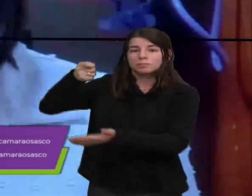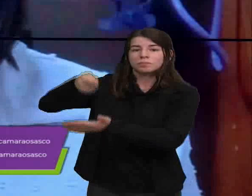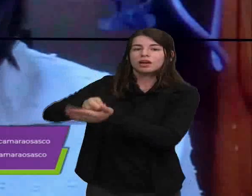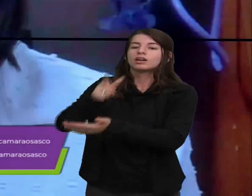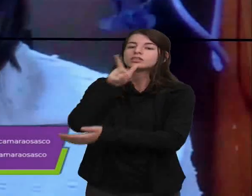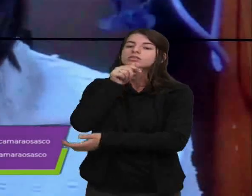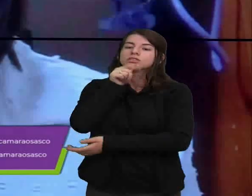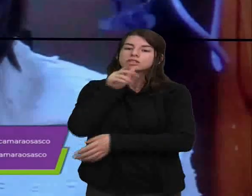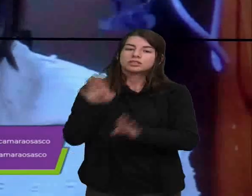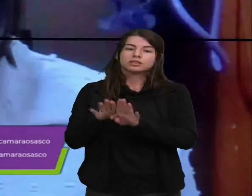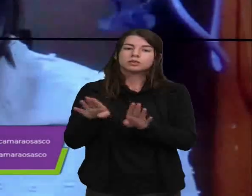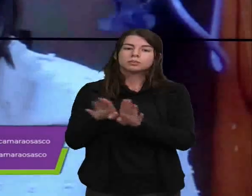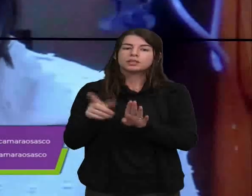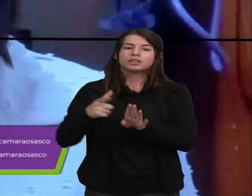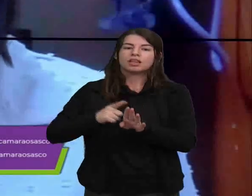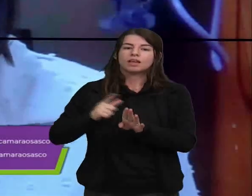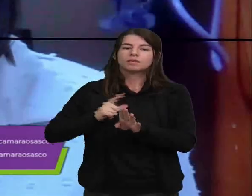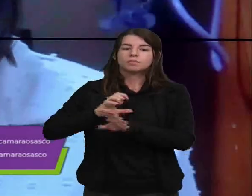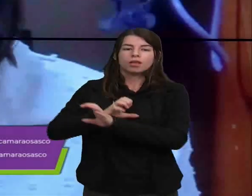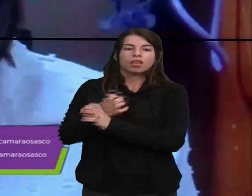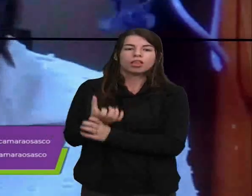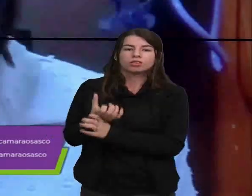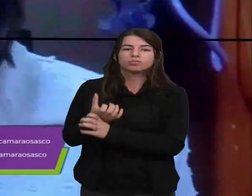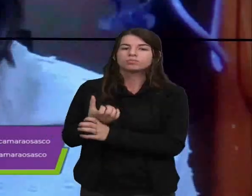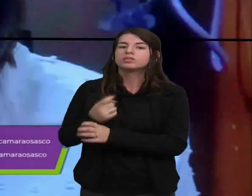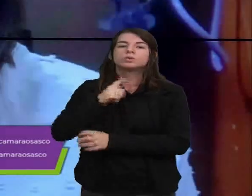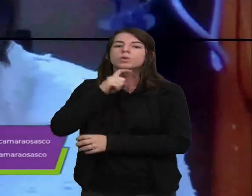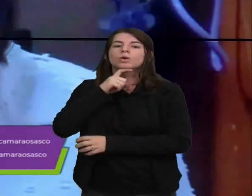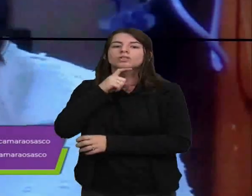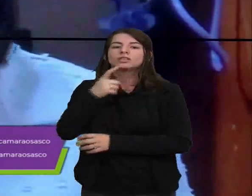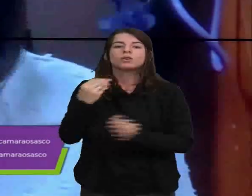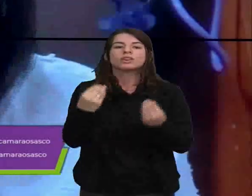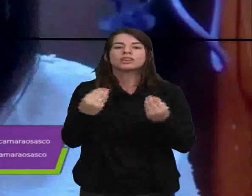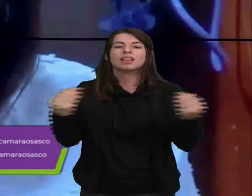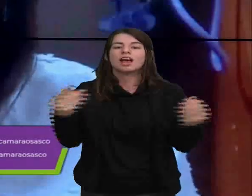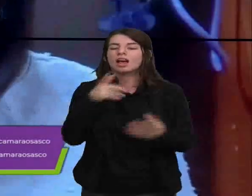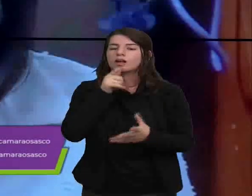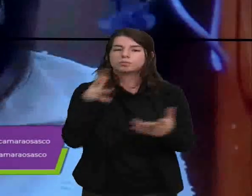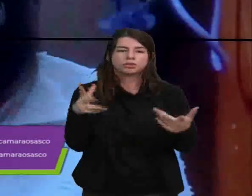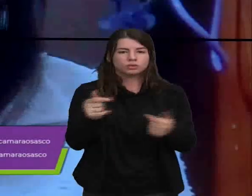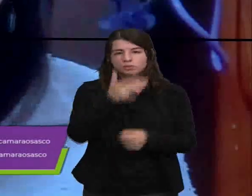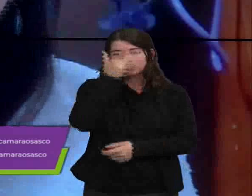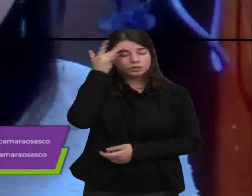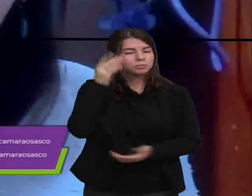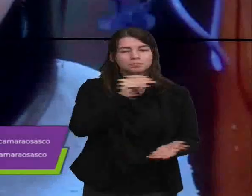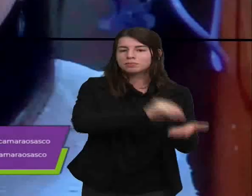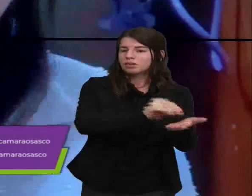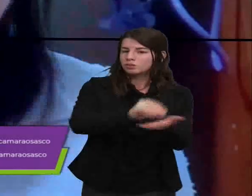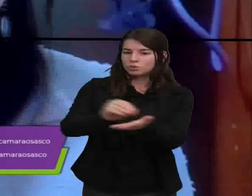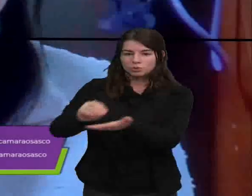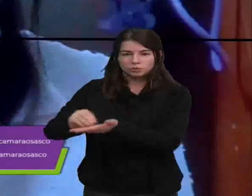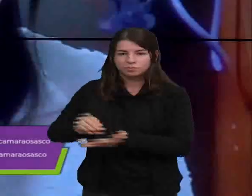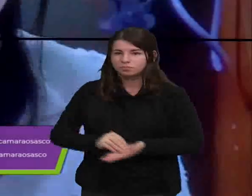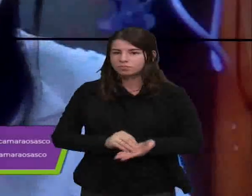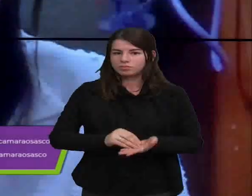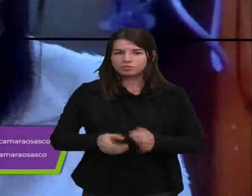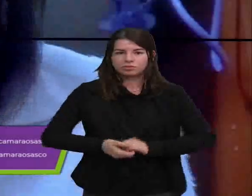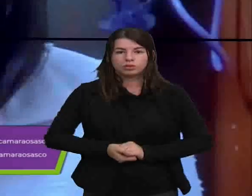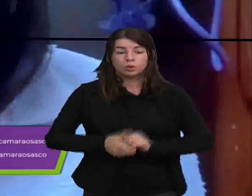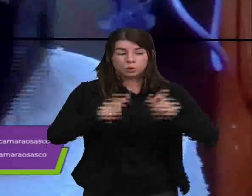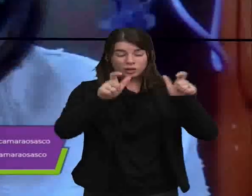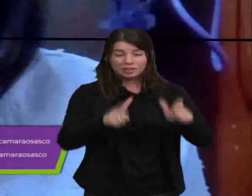significou escassez não atendimento principalmente para as regiões de mais difícil acesso